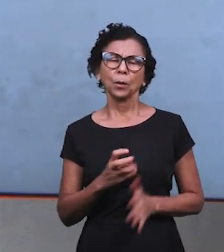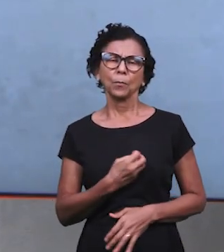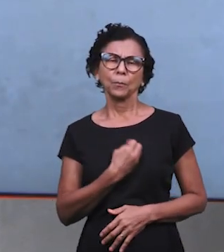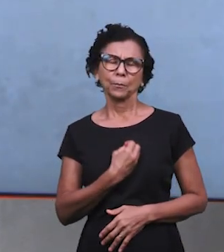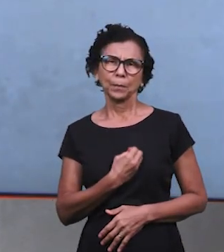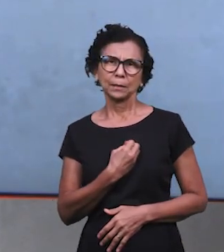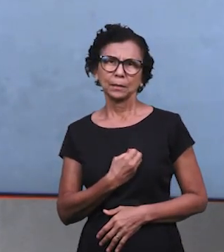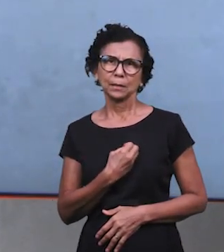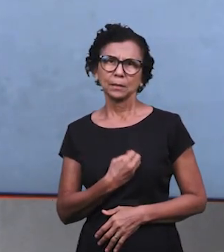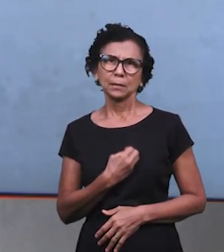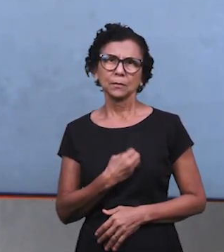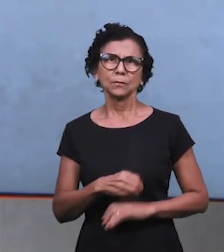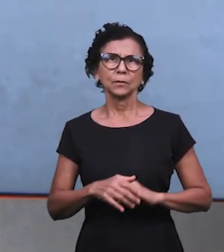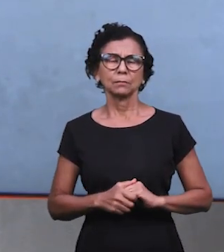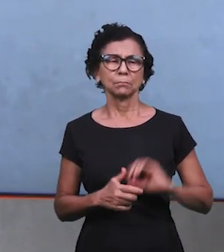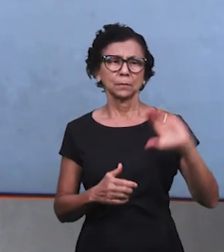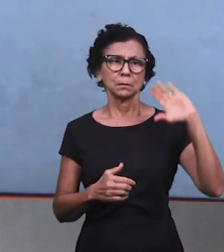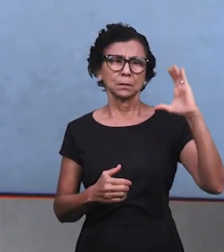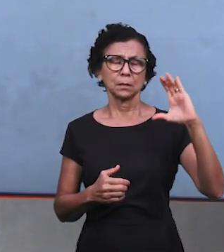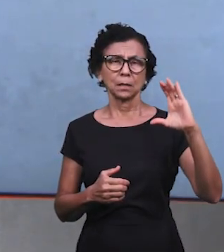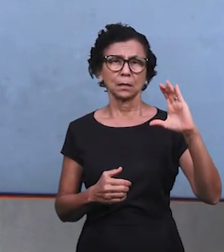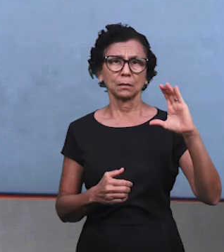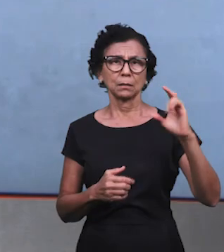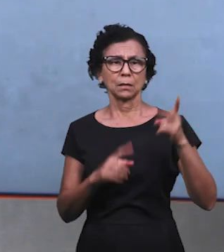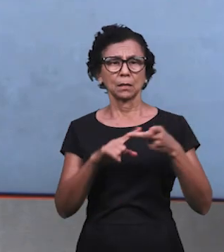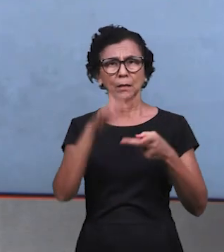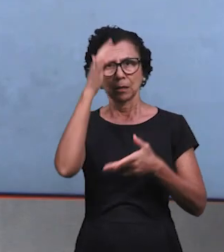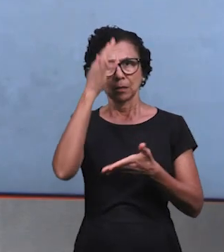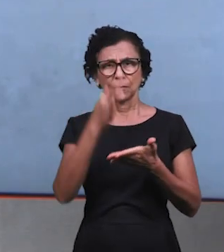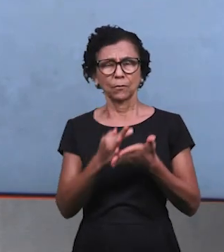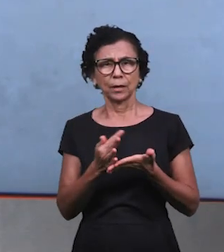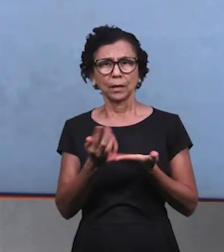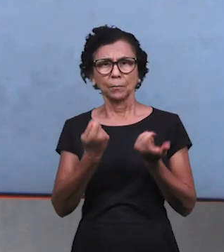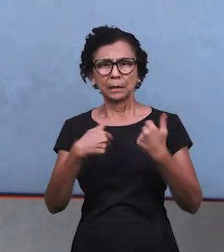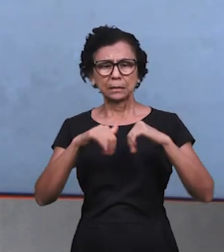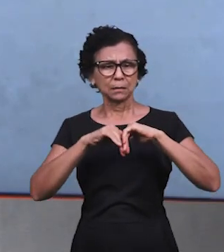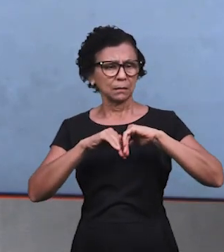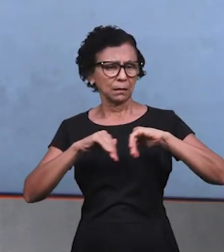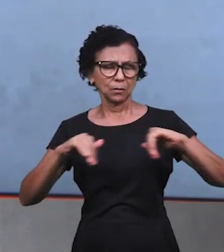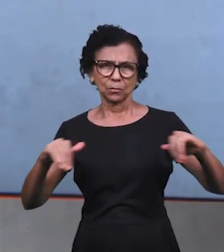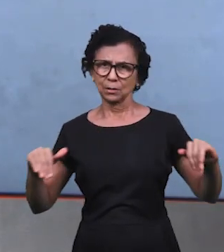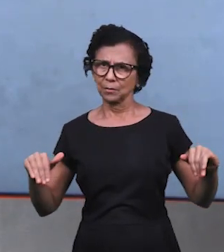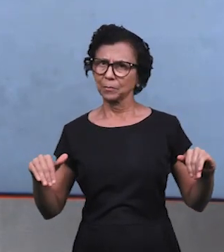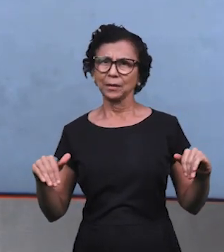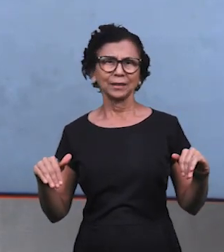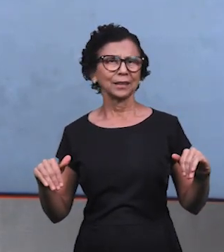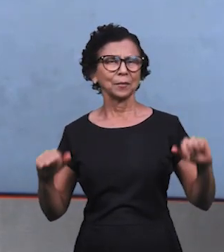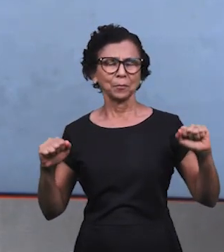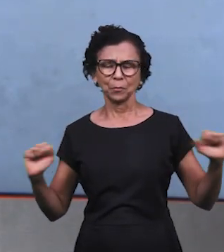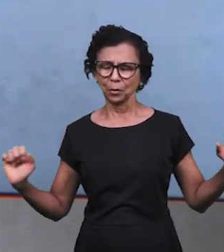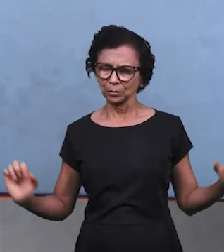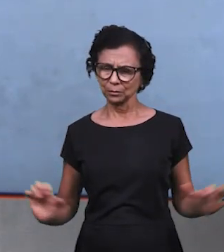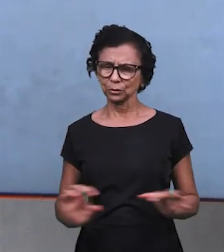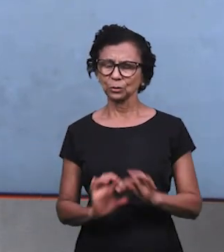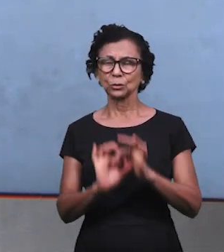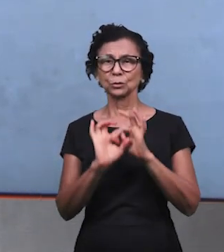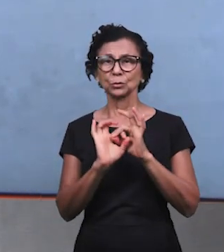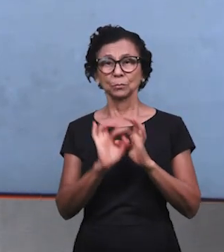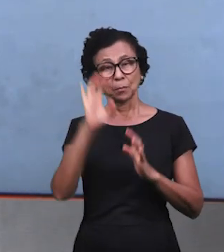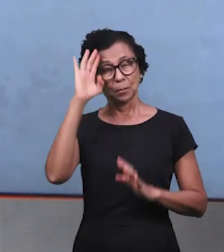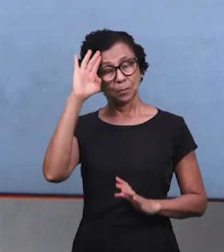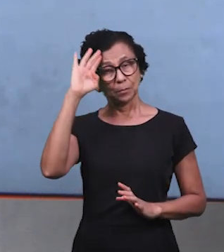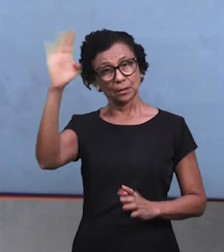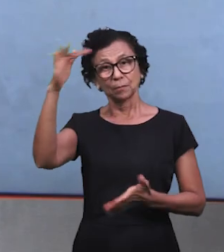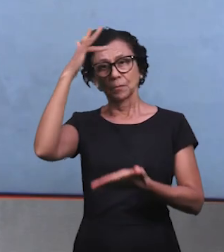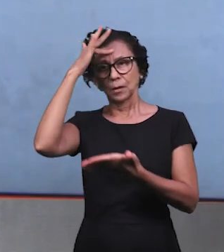precisam estar em lados opostos, muito pelo contrário, elas vão se complementar ao longo do tempo, mas sabendo que a fé é principal. A fé ela